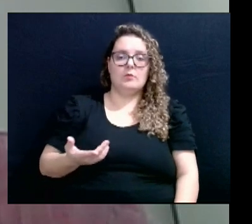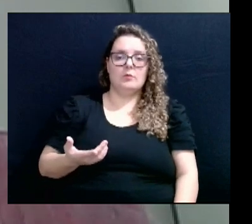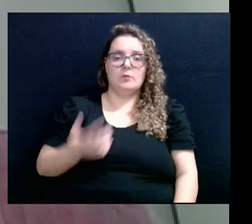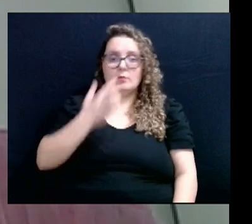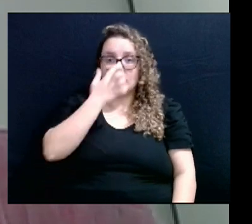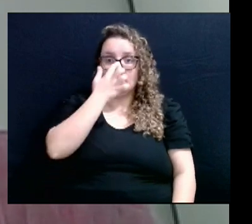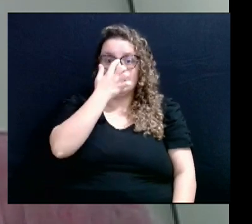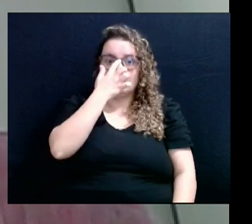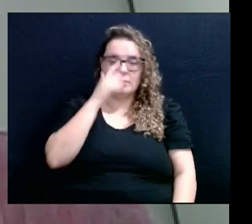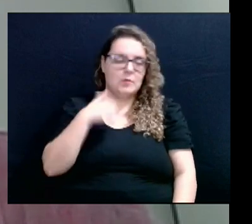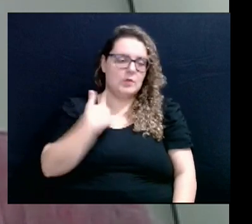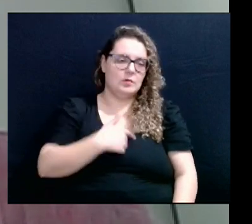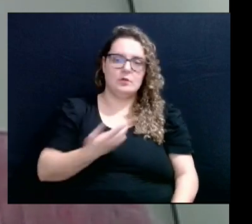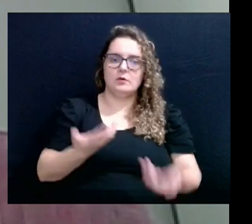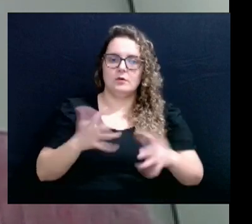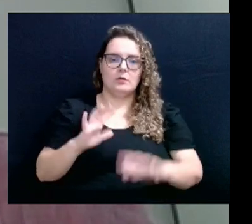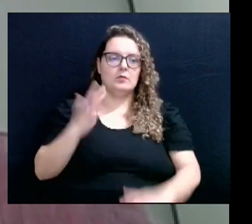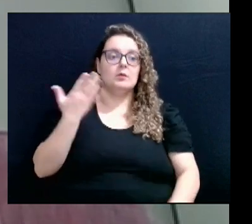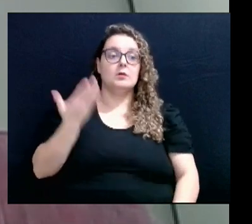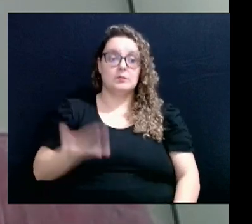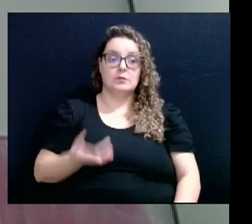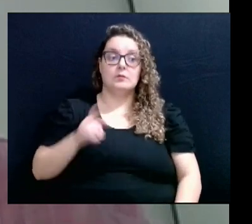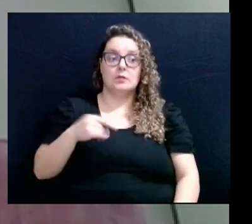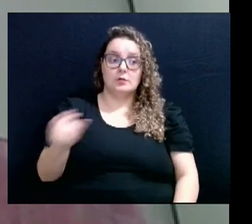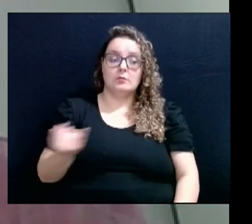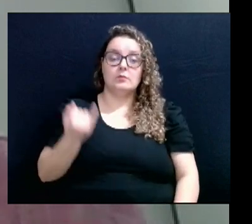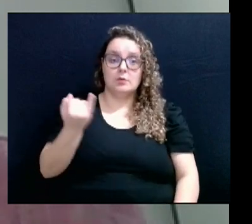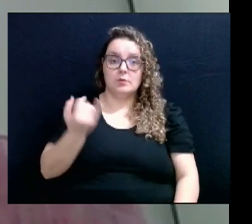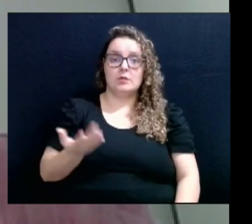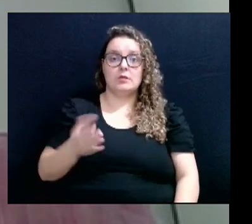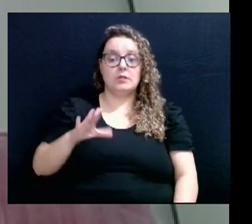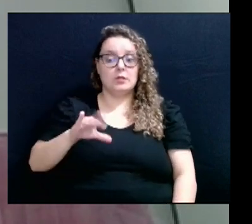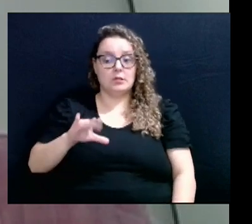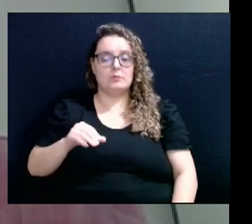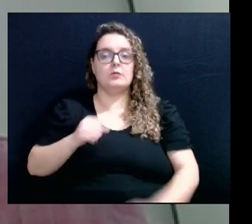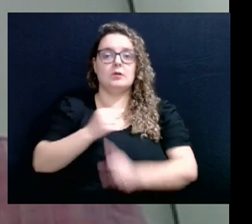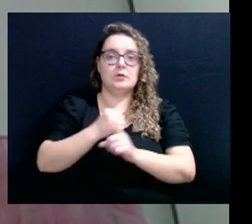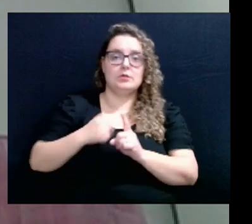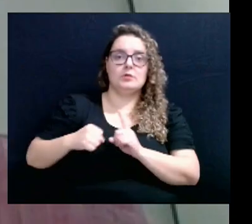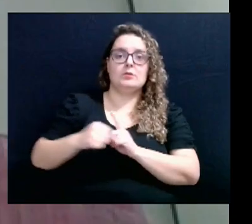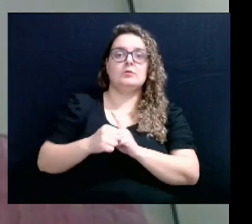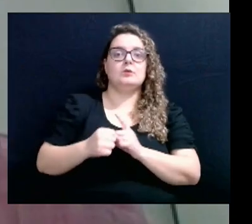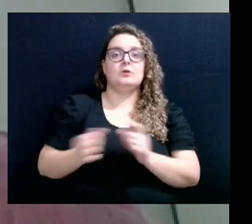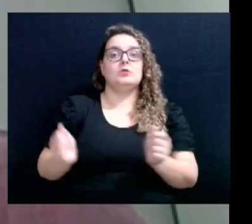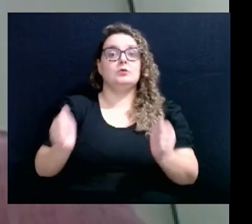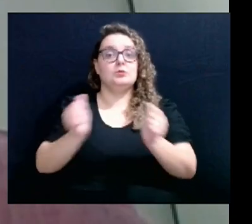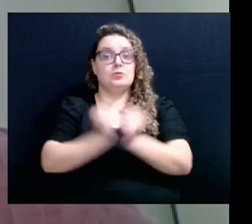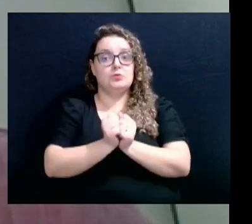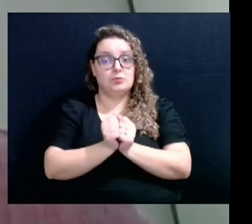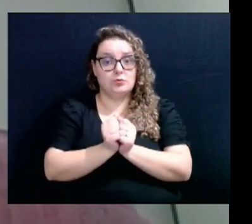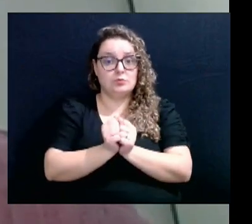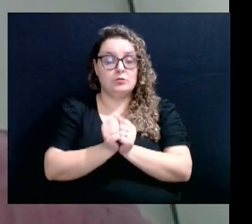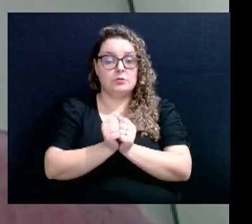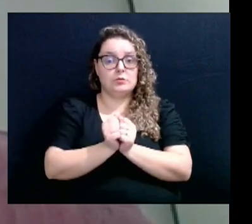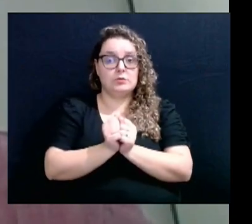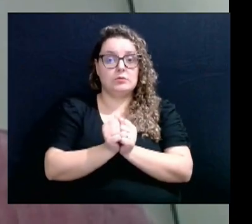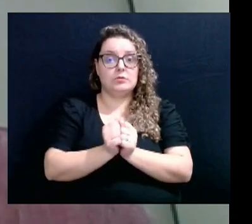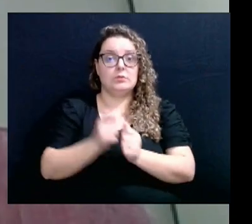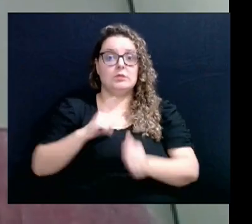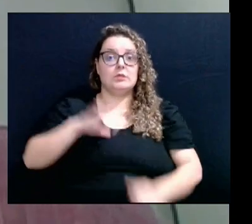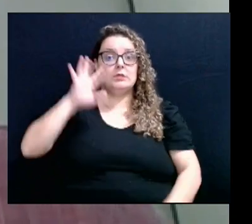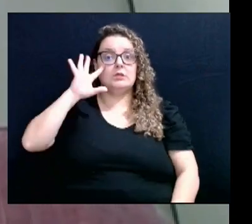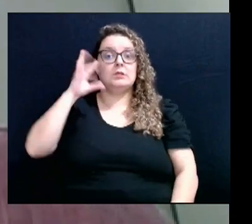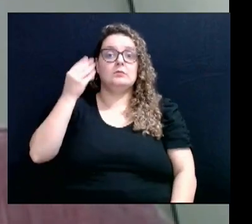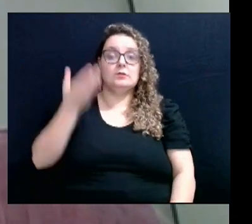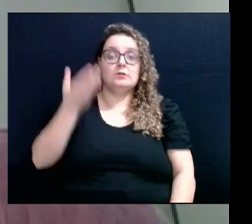ocorram. Então é fundamental que a ciência e a sociedade andem de mãos dadas, que haja essa compreensão, né, e que as